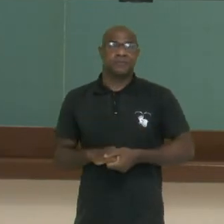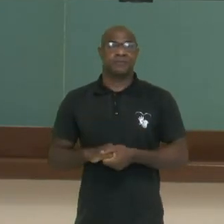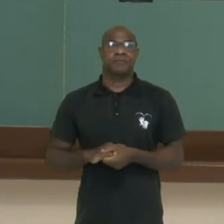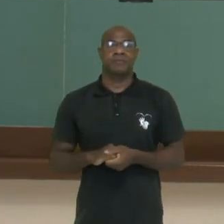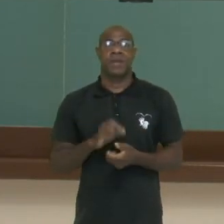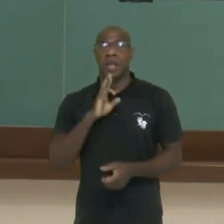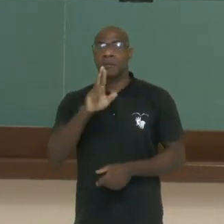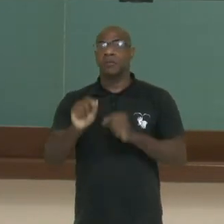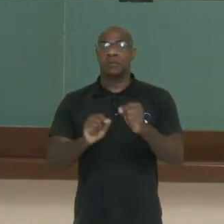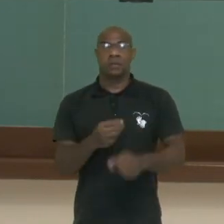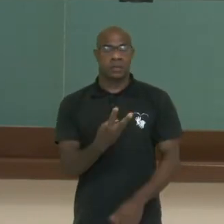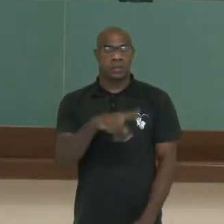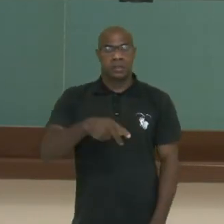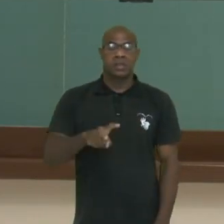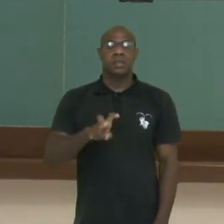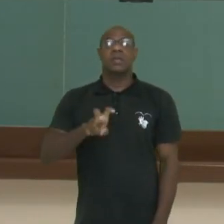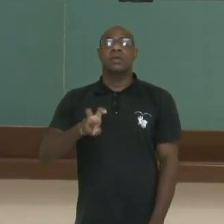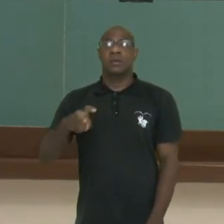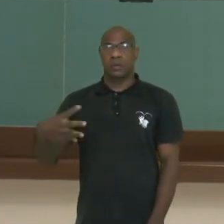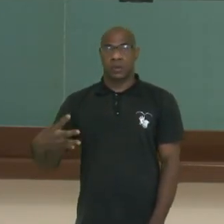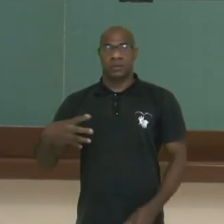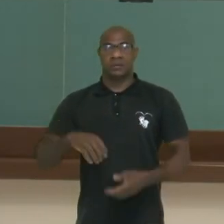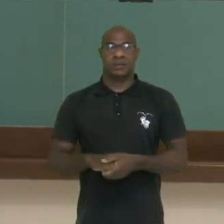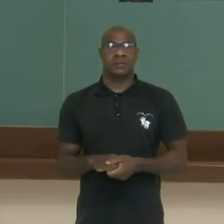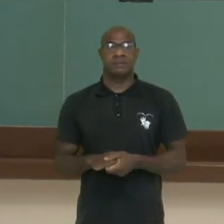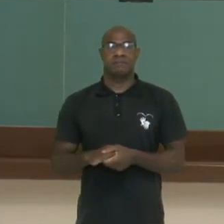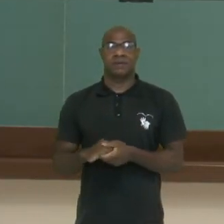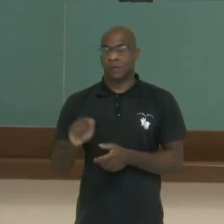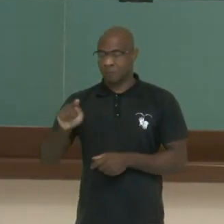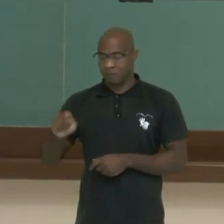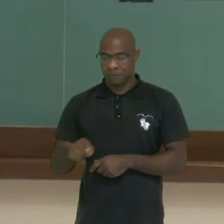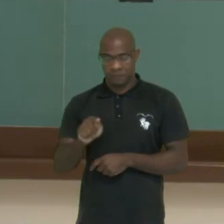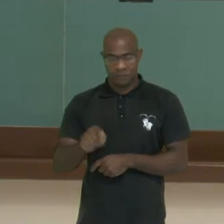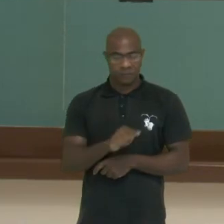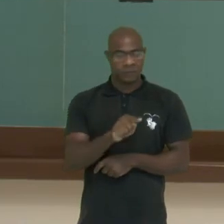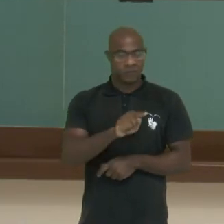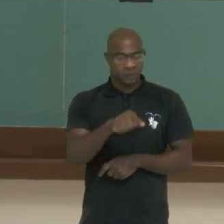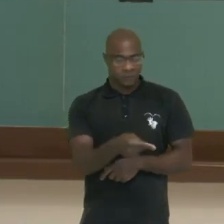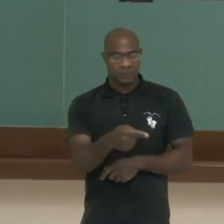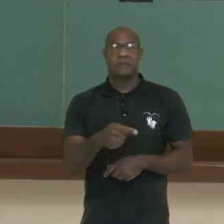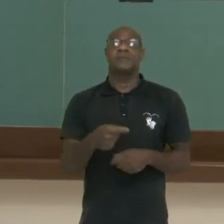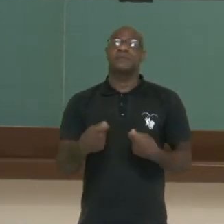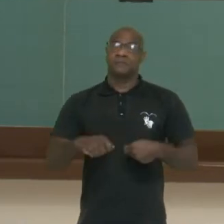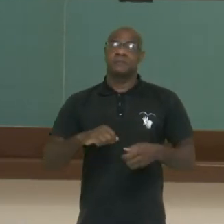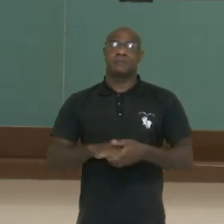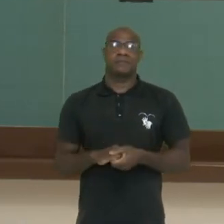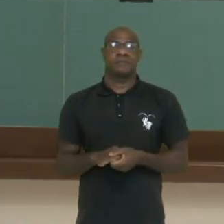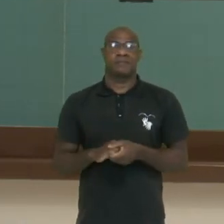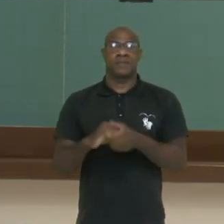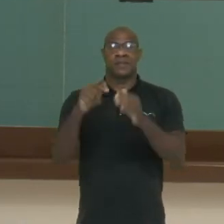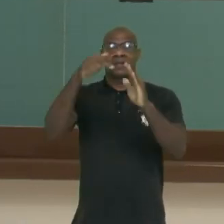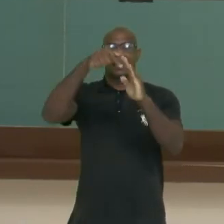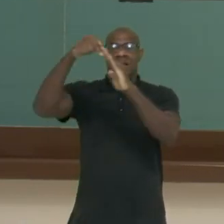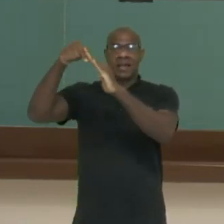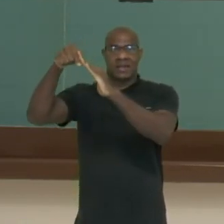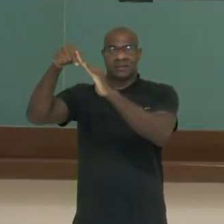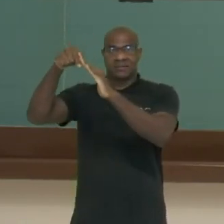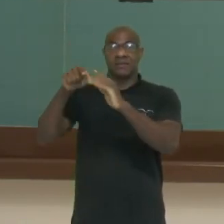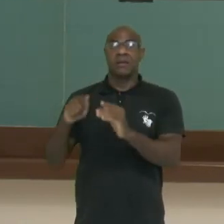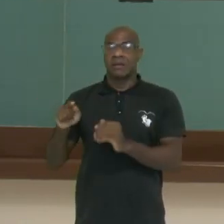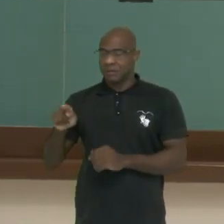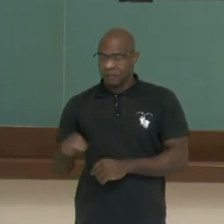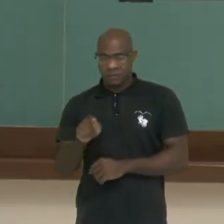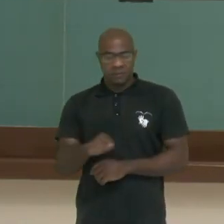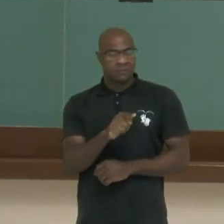dar 3,54. Posiciona a vírgulazinha, que aqui também tem 2 casinhas, na respostinha também vai ter 2.